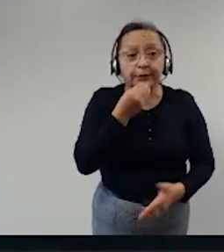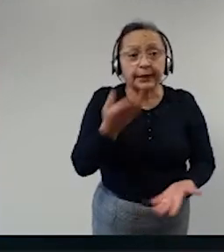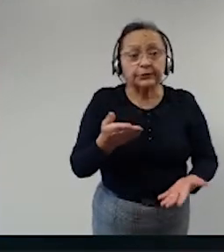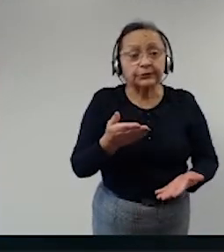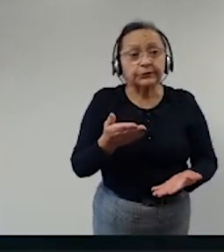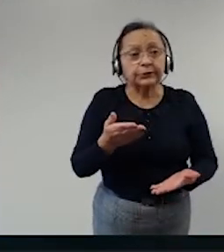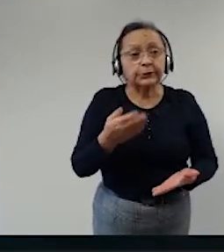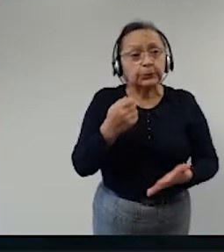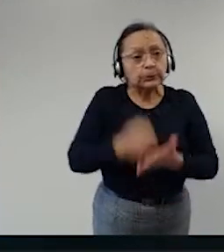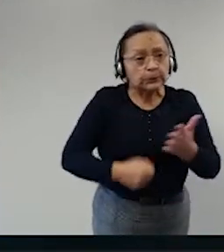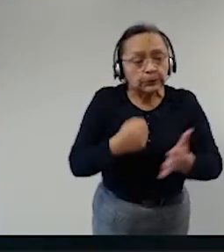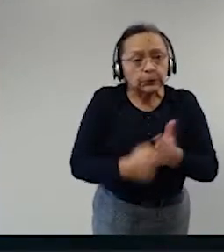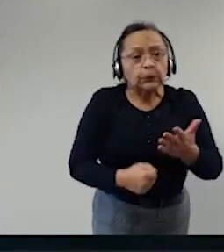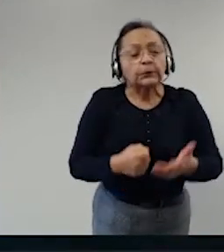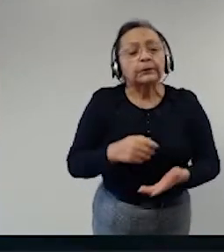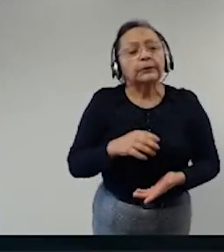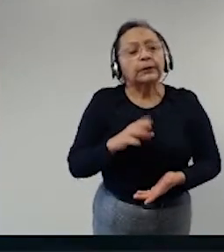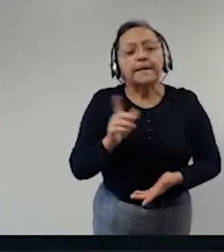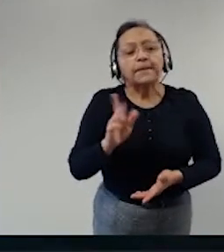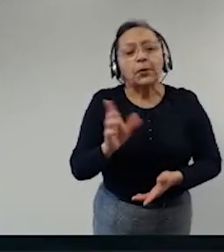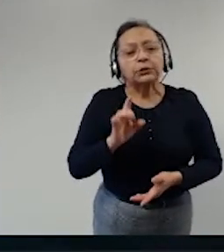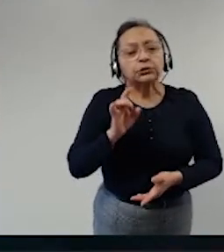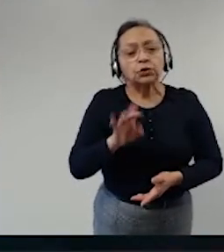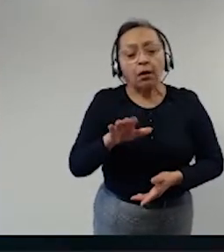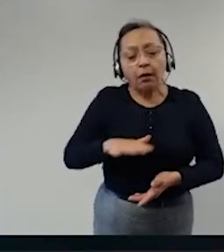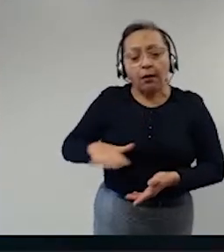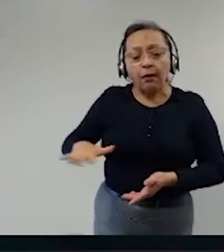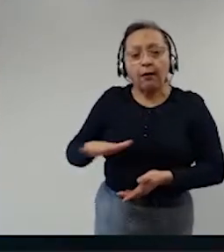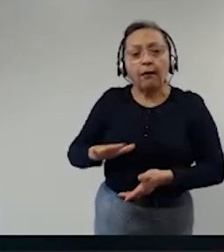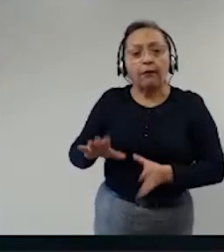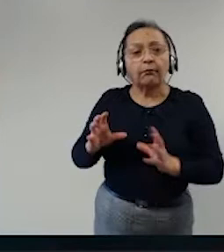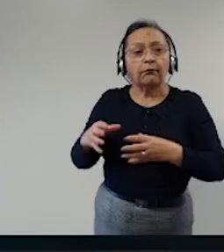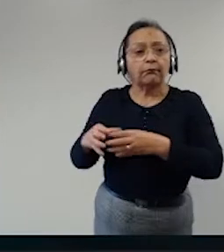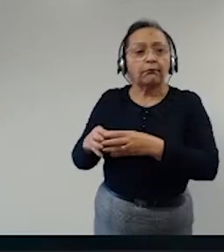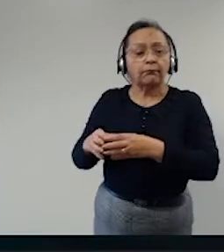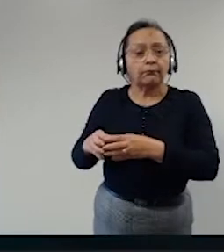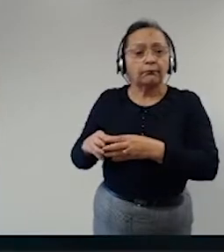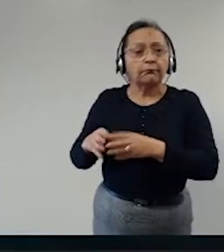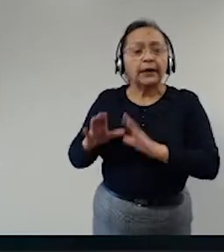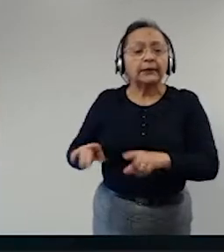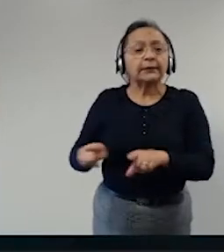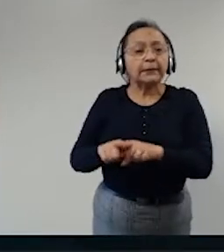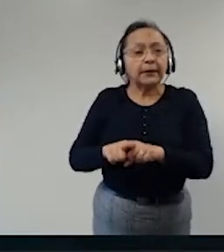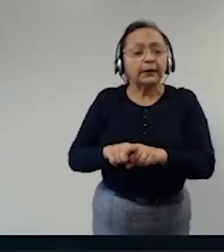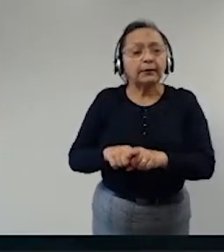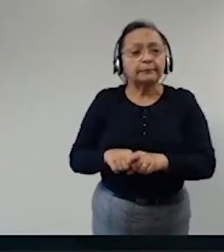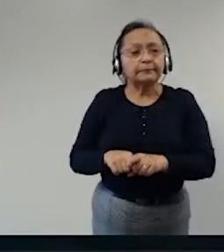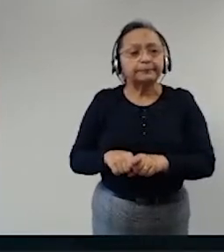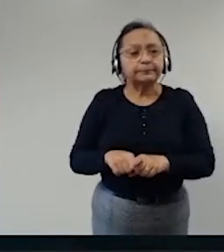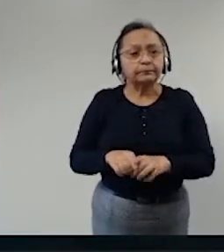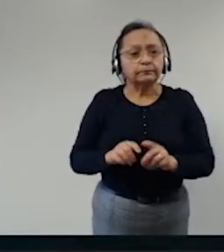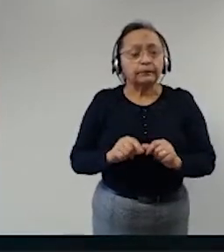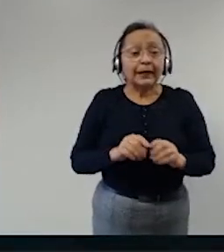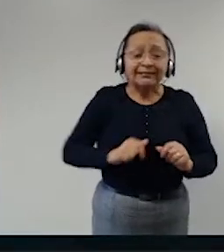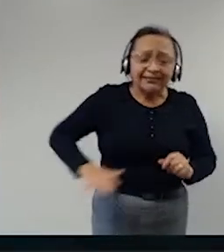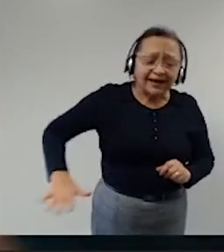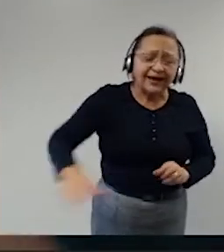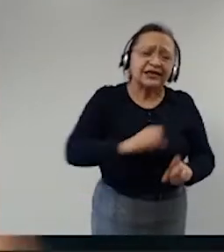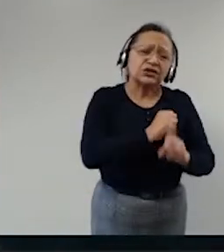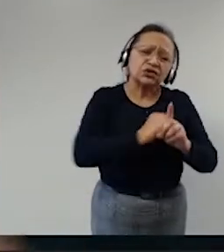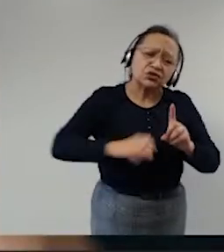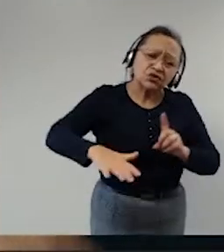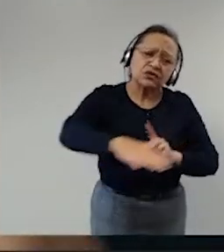especialmente não só no campo com a vertente de ganhar dinheiro, mas no campo social mesmo,